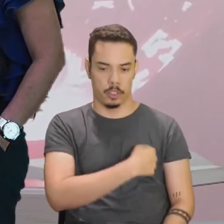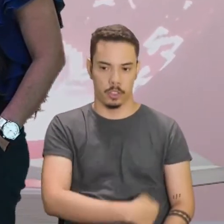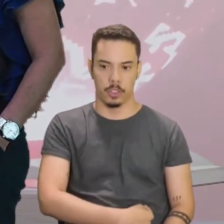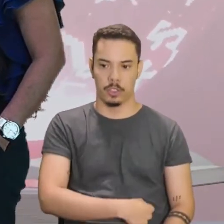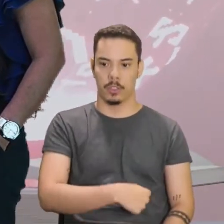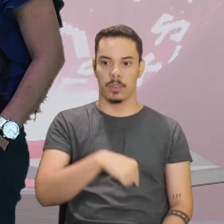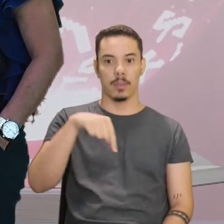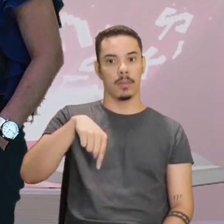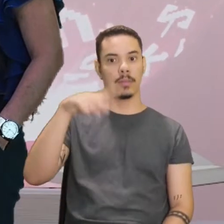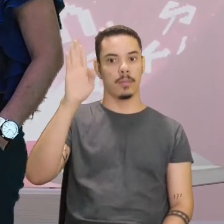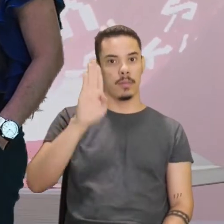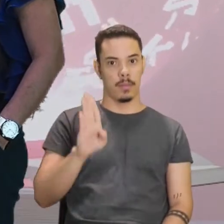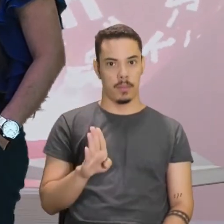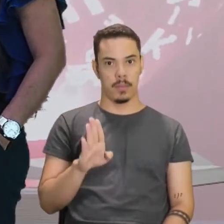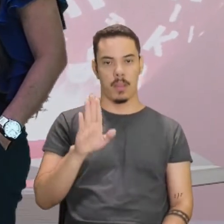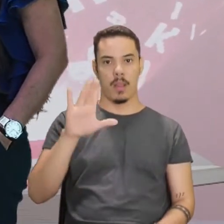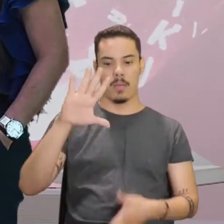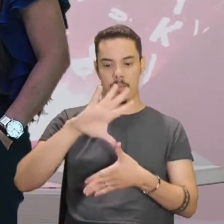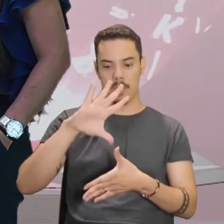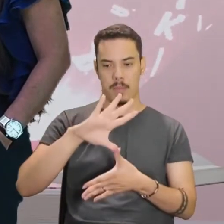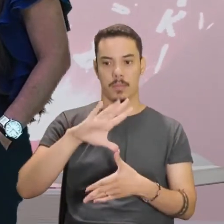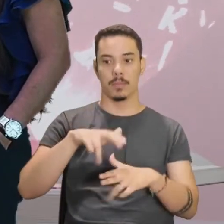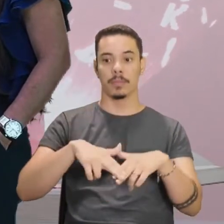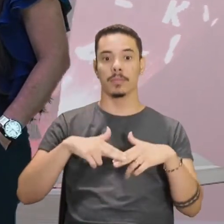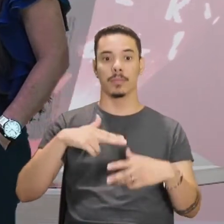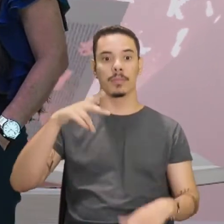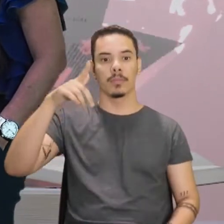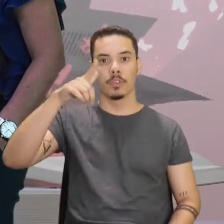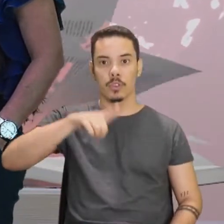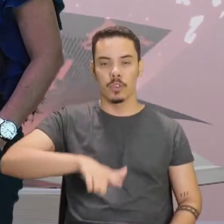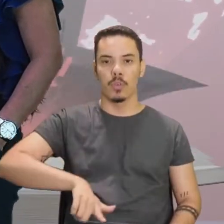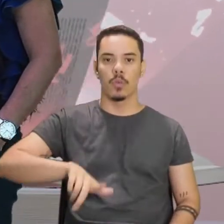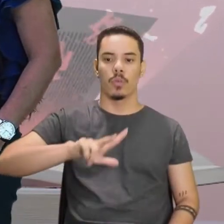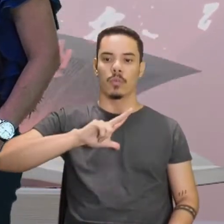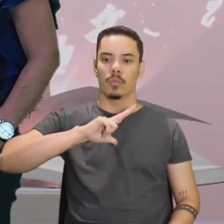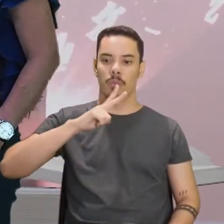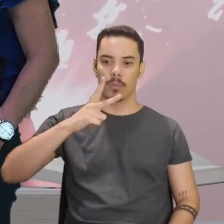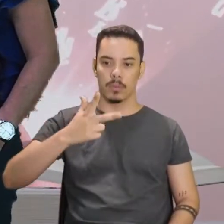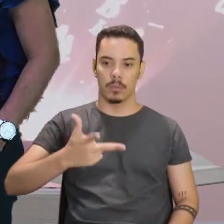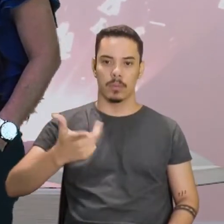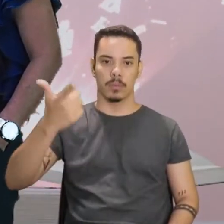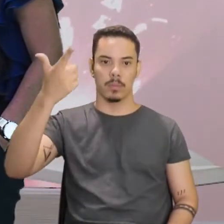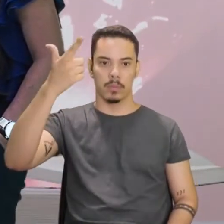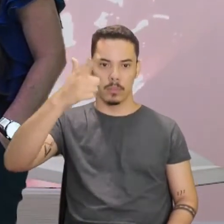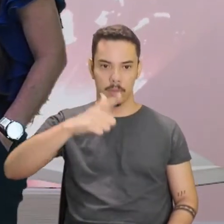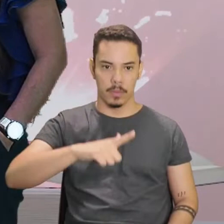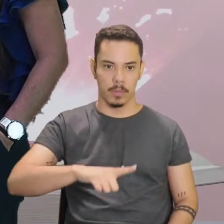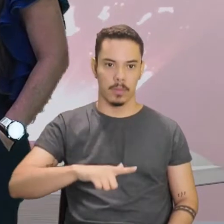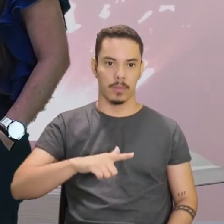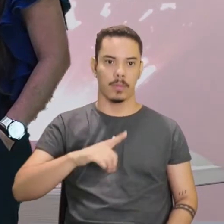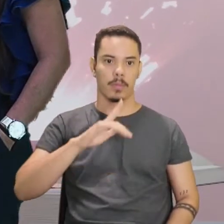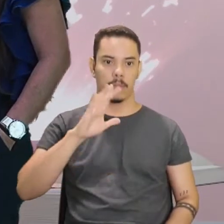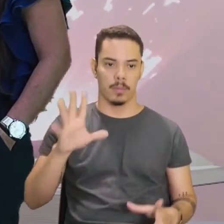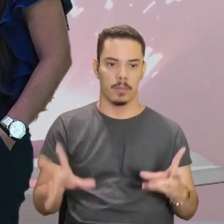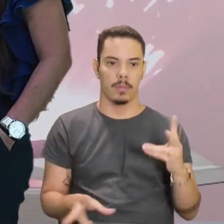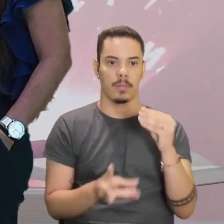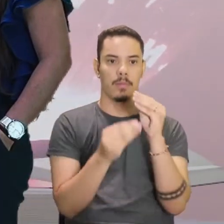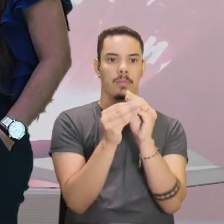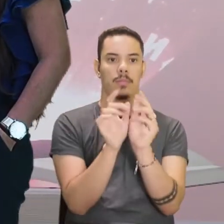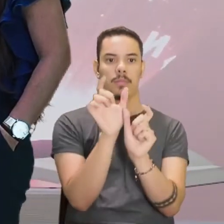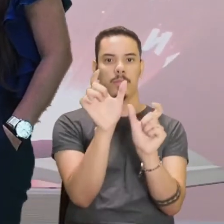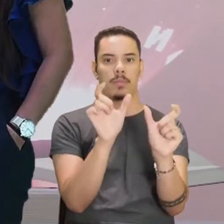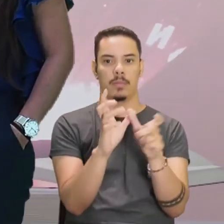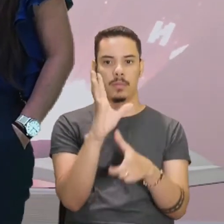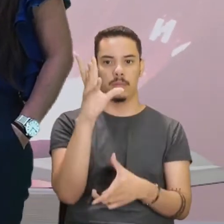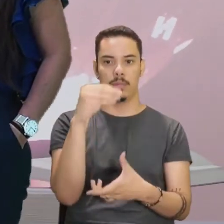Brasil. E aí sim, novamente Portugal vai ter novamente mais palavras entrando dentro